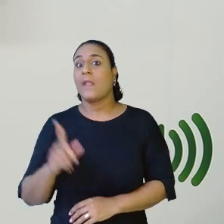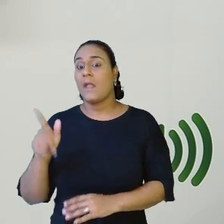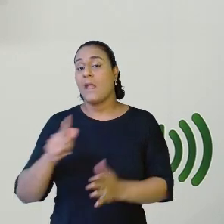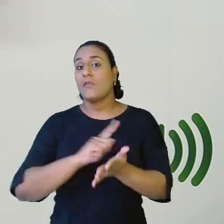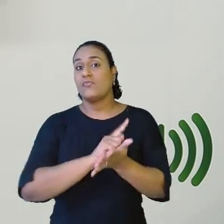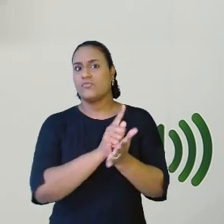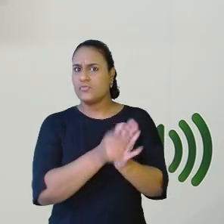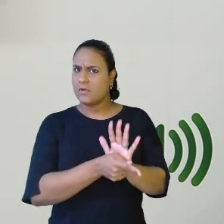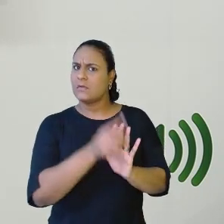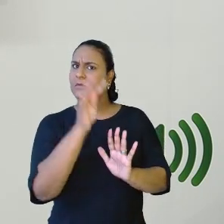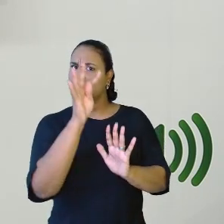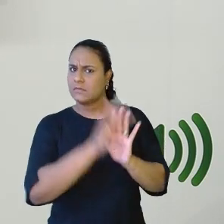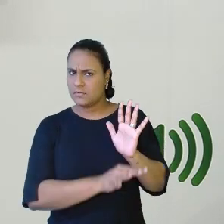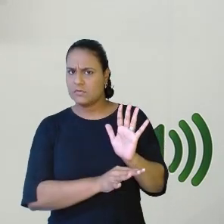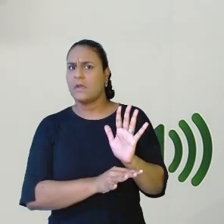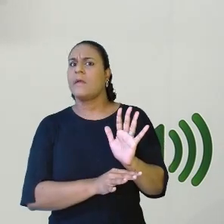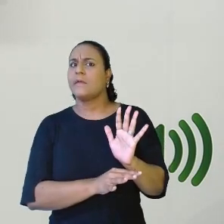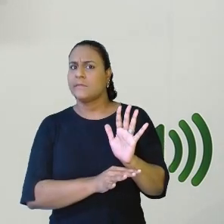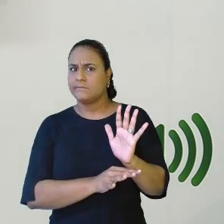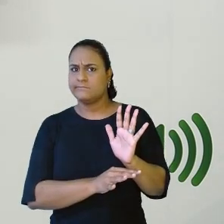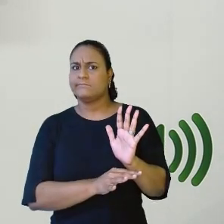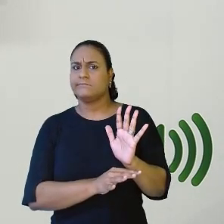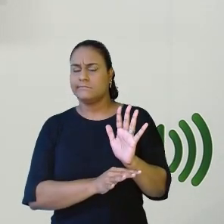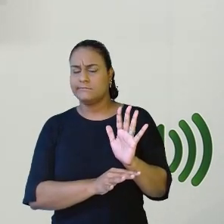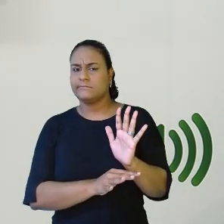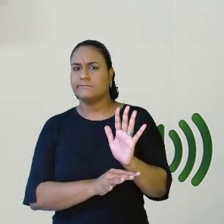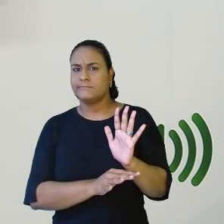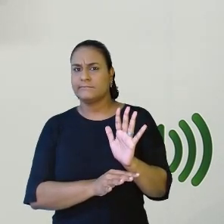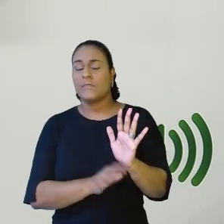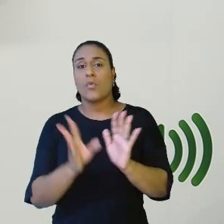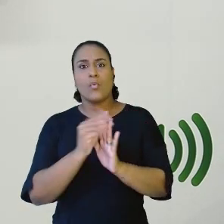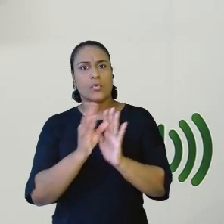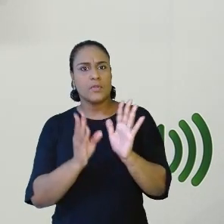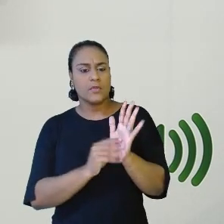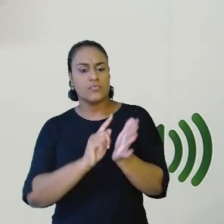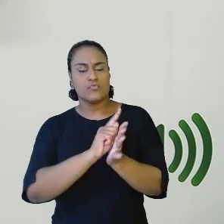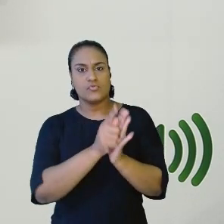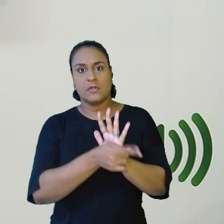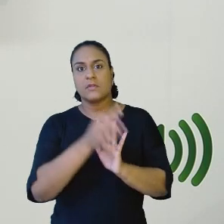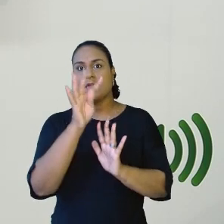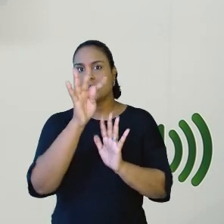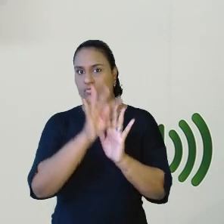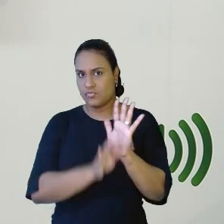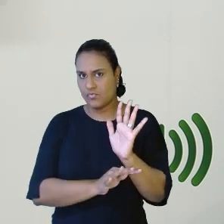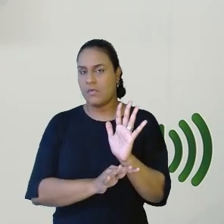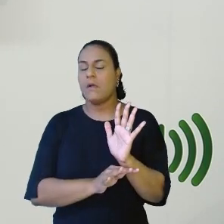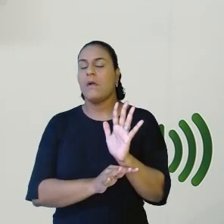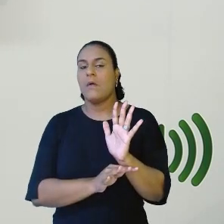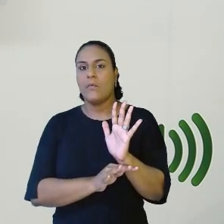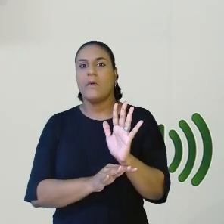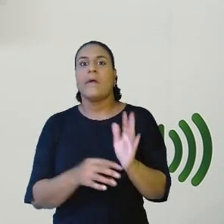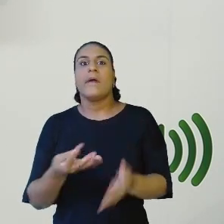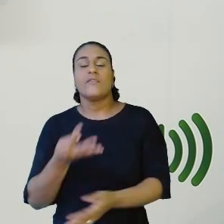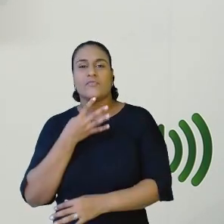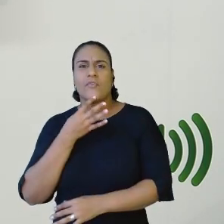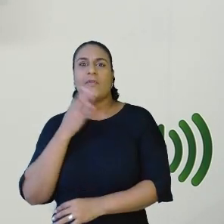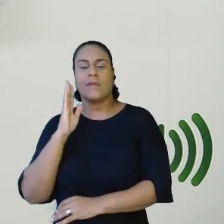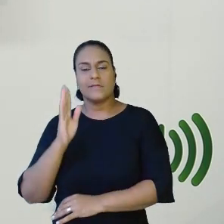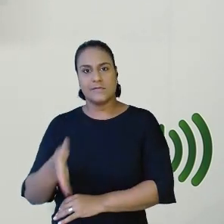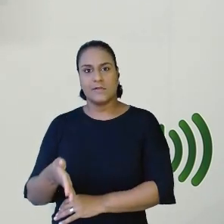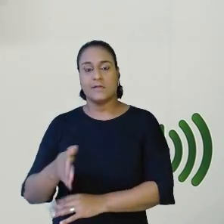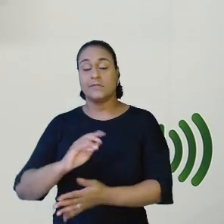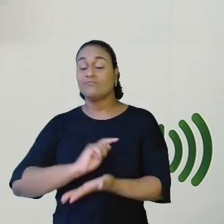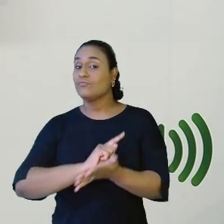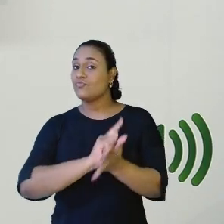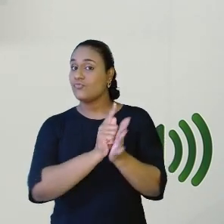gênero textual, que a gente já falou bastante sobre gêneros textuais. Então, o gênero digital também é um gênero textual.